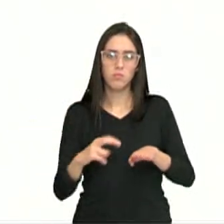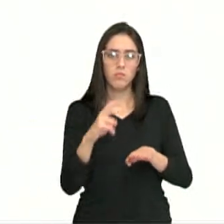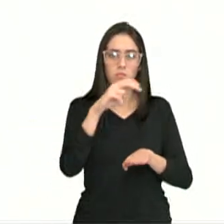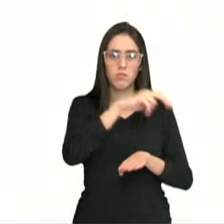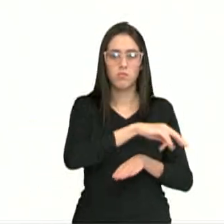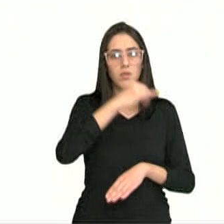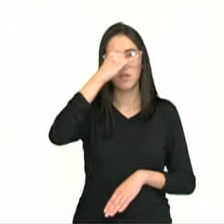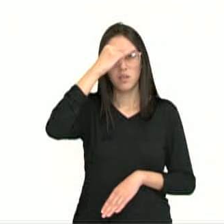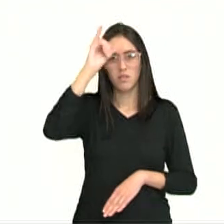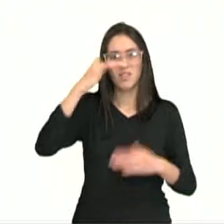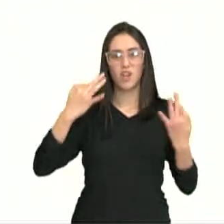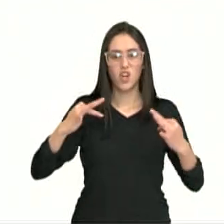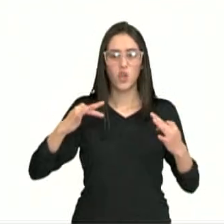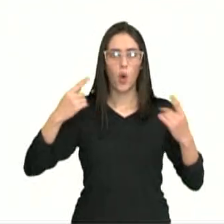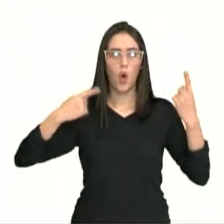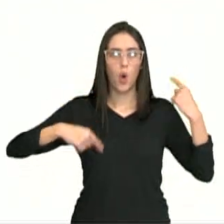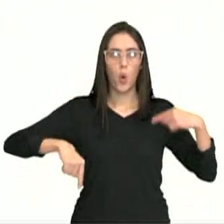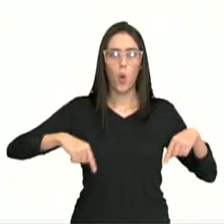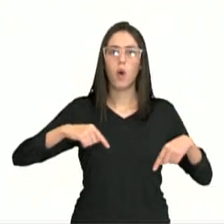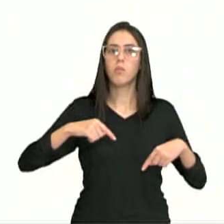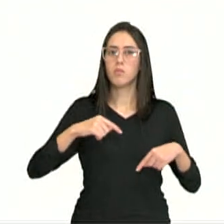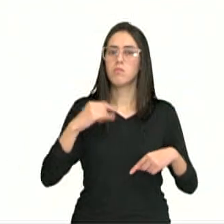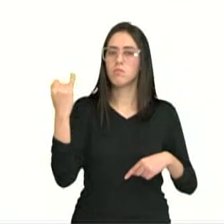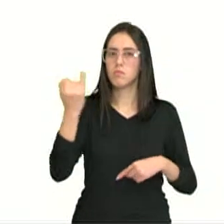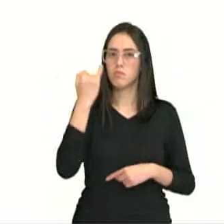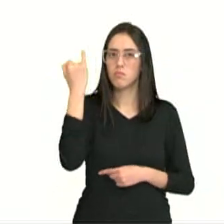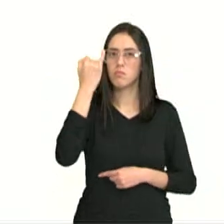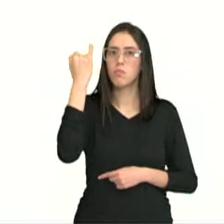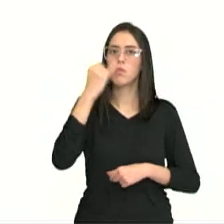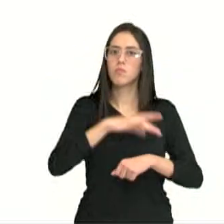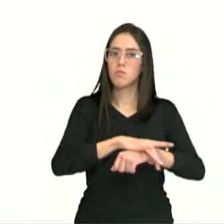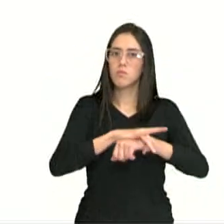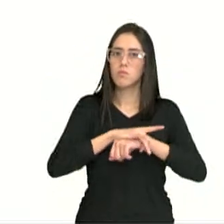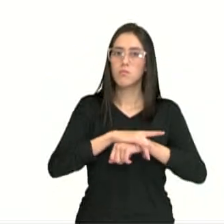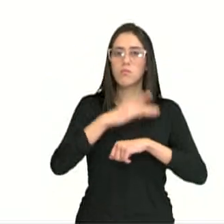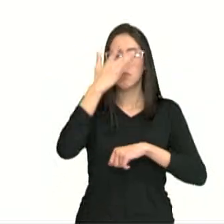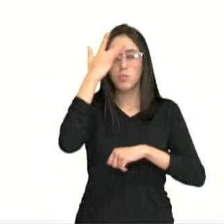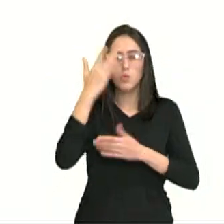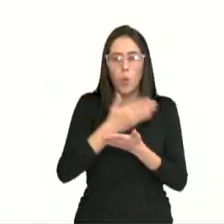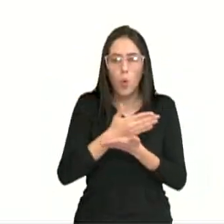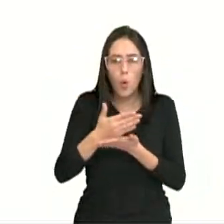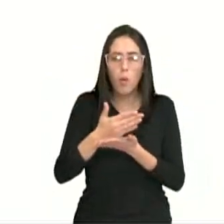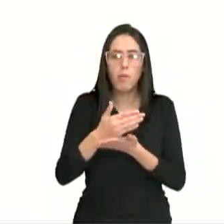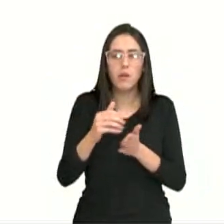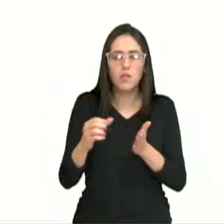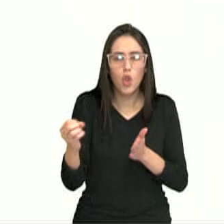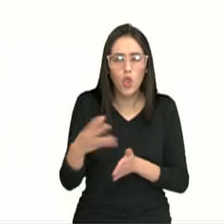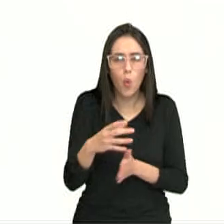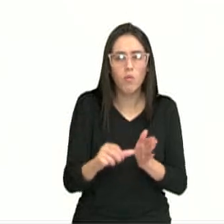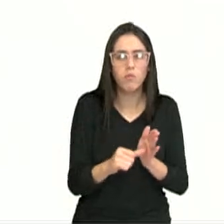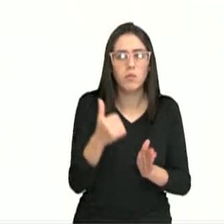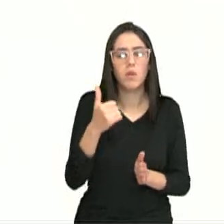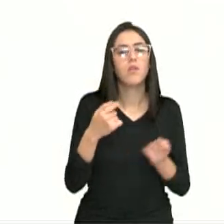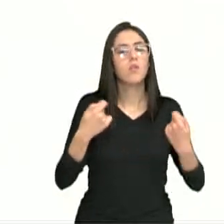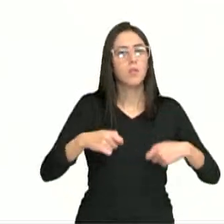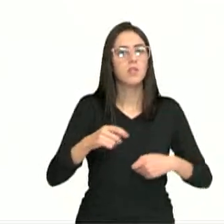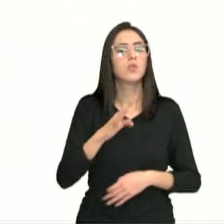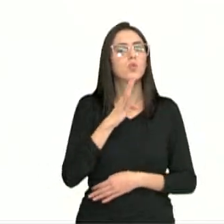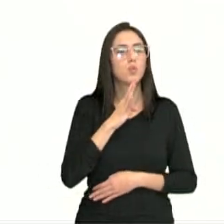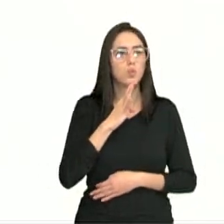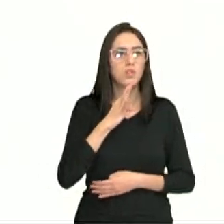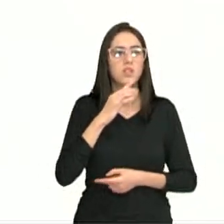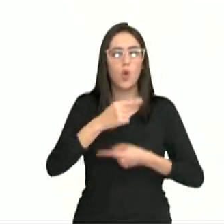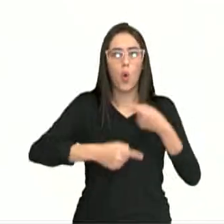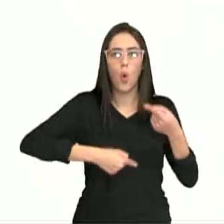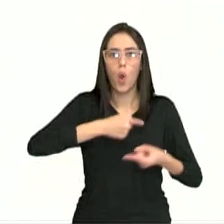Ela pode ser considerada, então, uma das manobras mais importantes para os iniciantes. Eu saber fazer esse rolamento para que eu evite